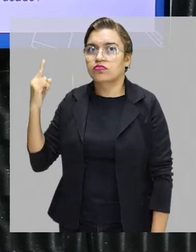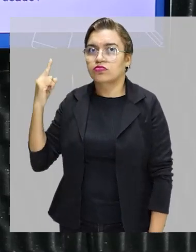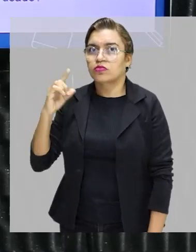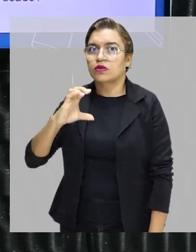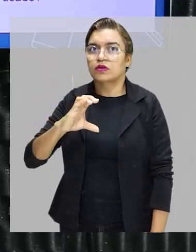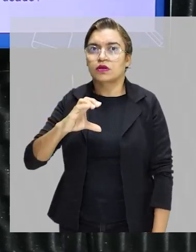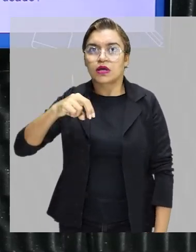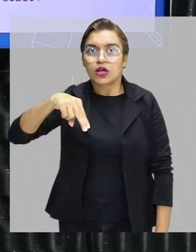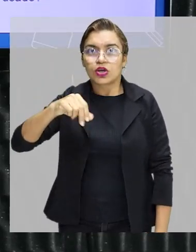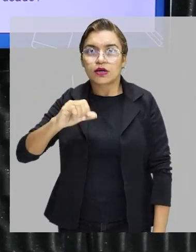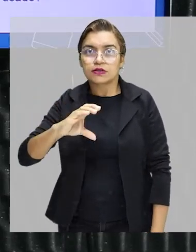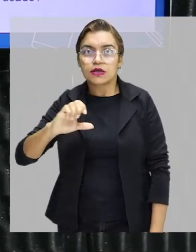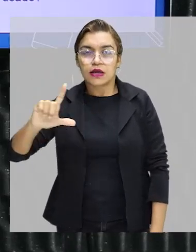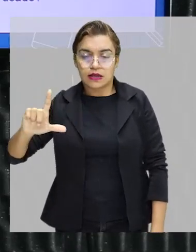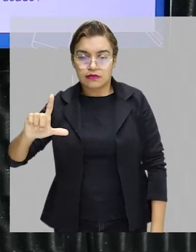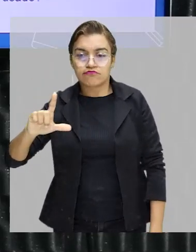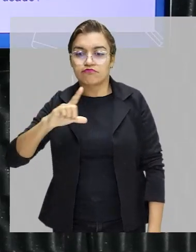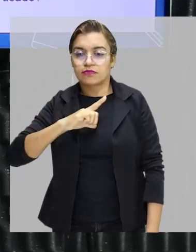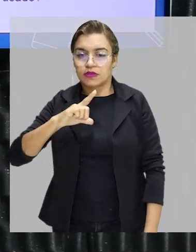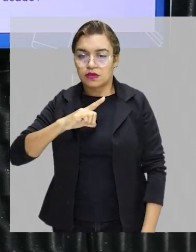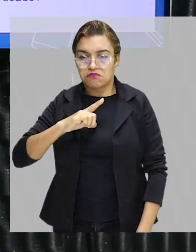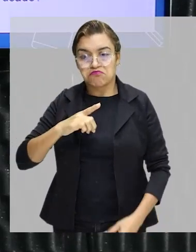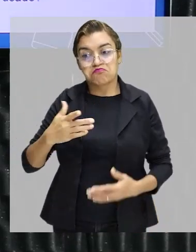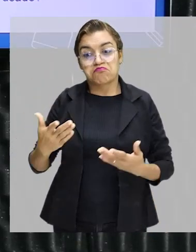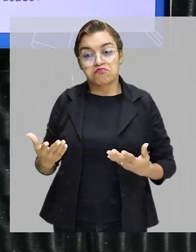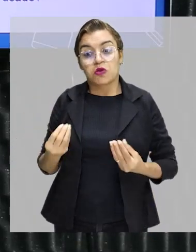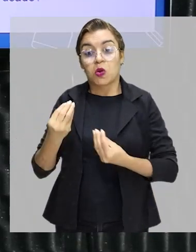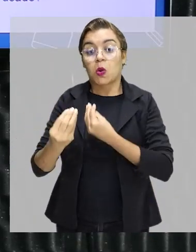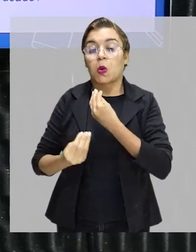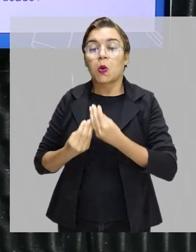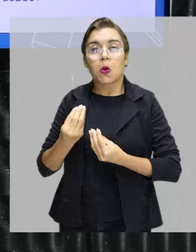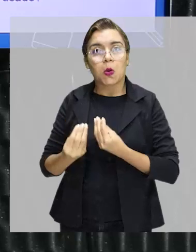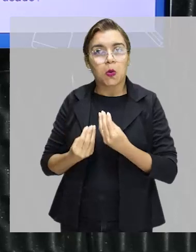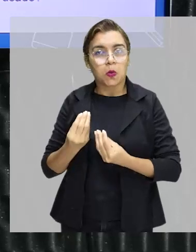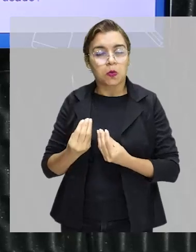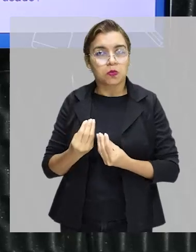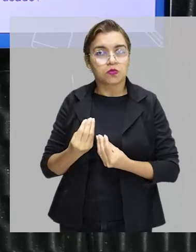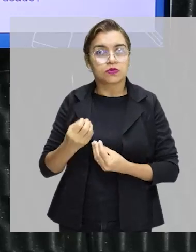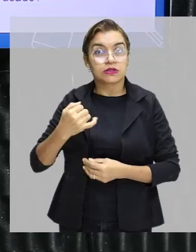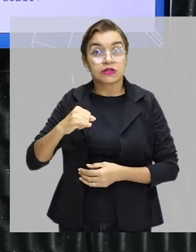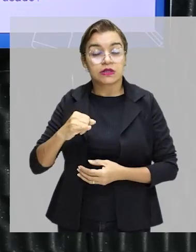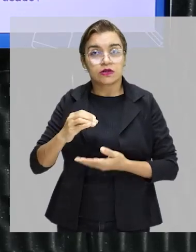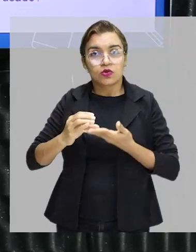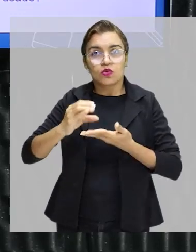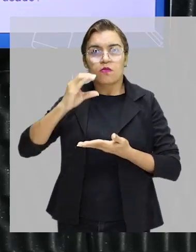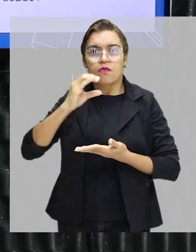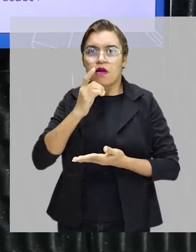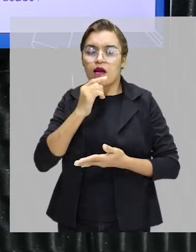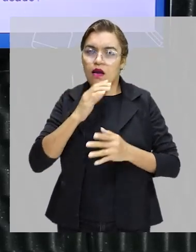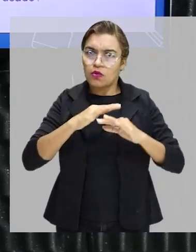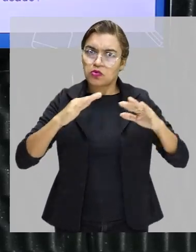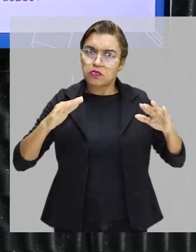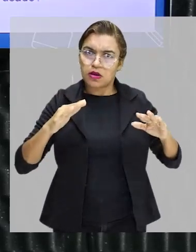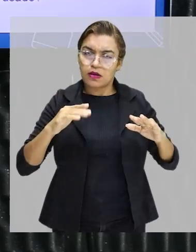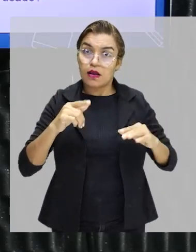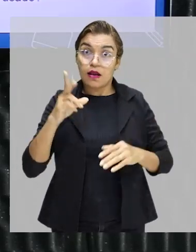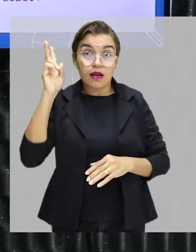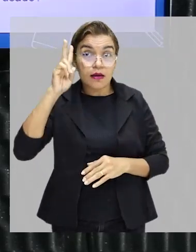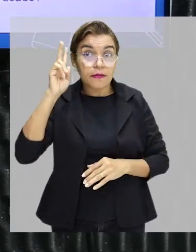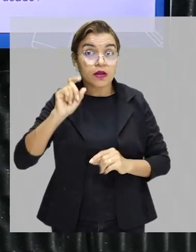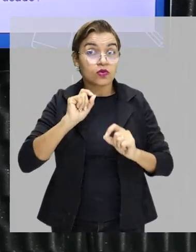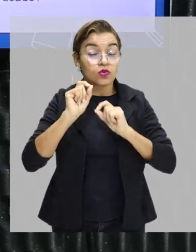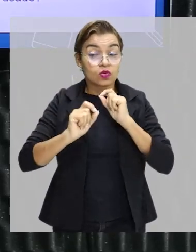possível beber água do mar, garantindo a sobrevivência do grupo por mais tempo. Lembrando que a concentração, né, da água do mar